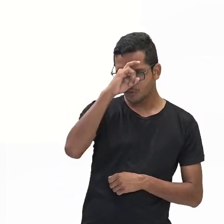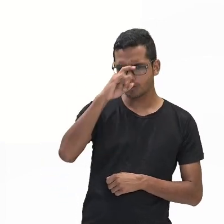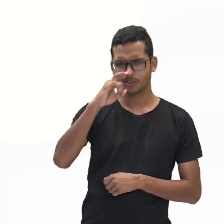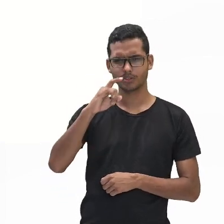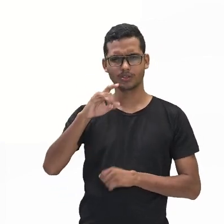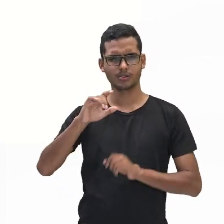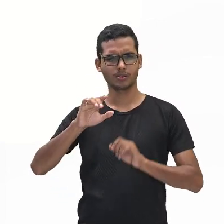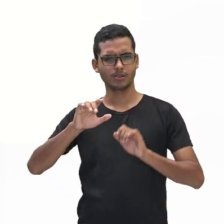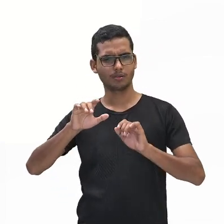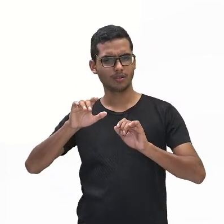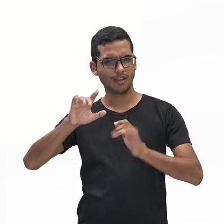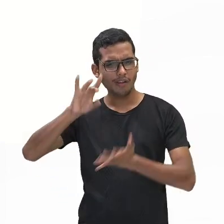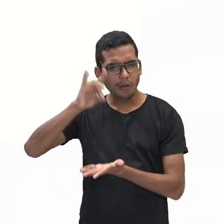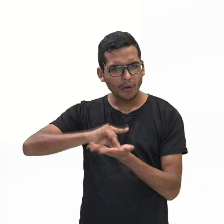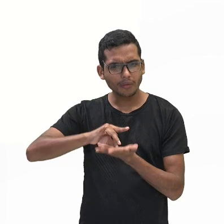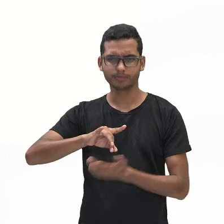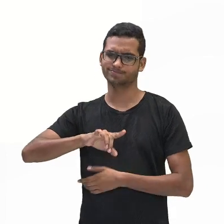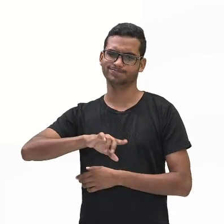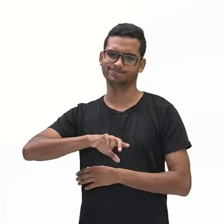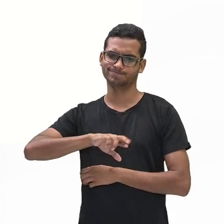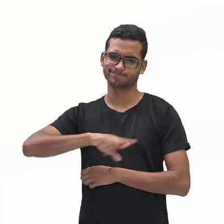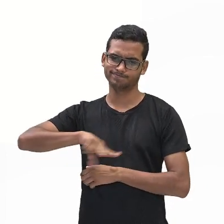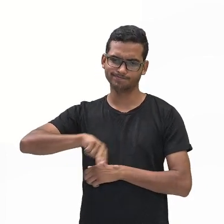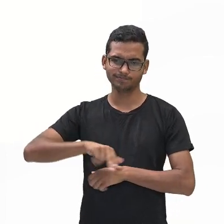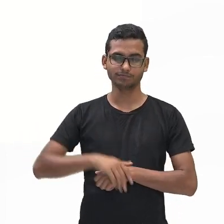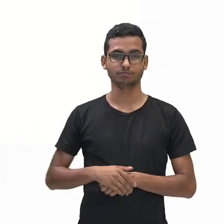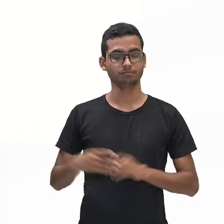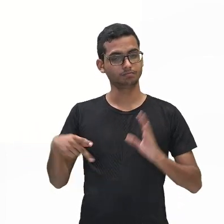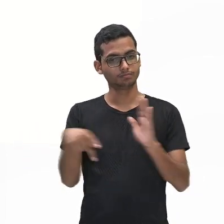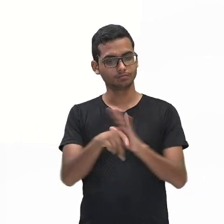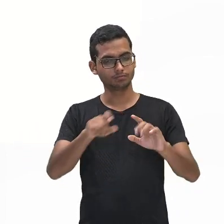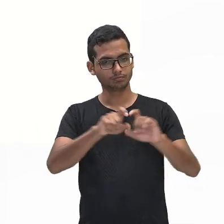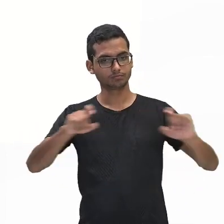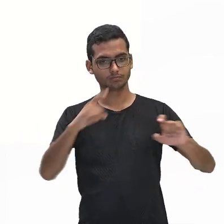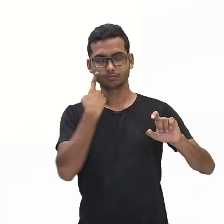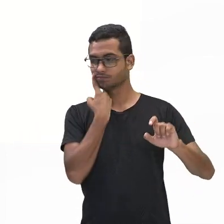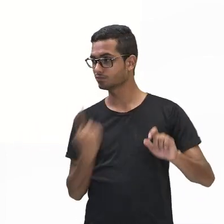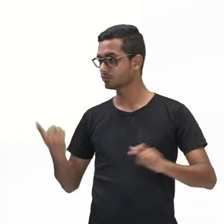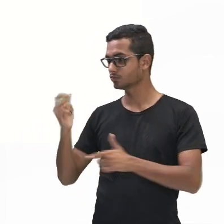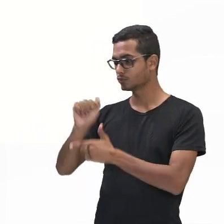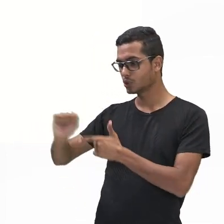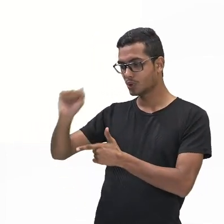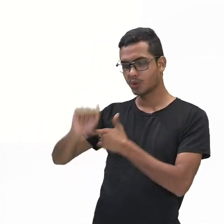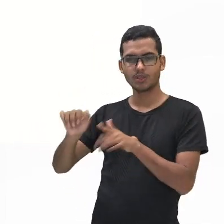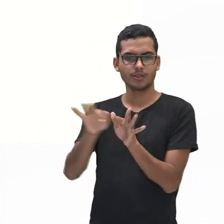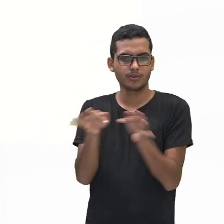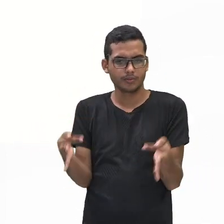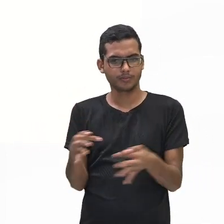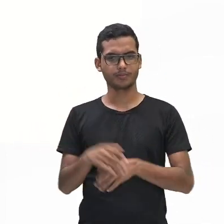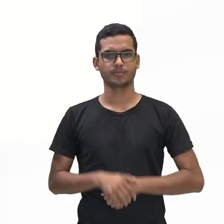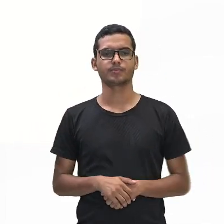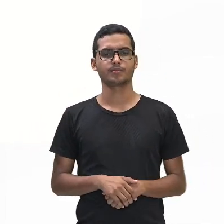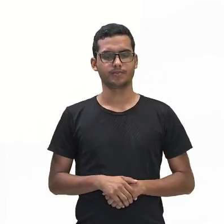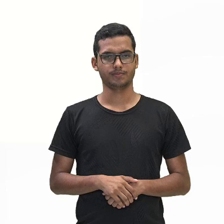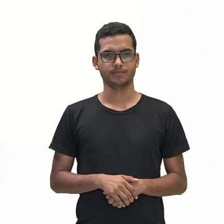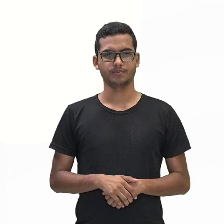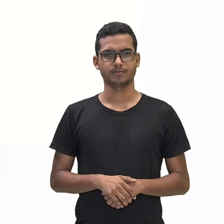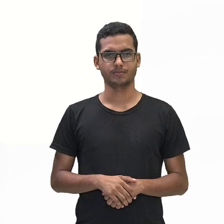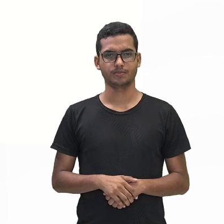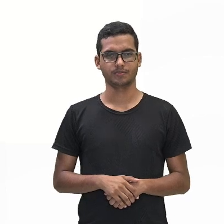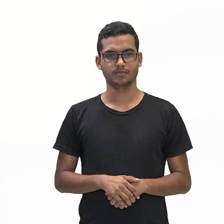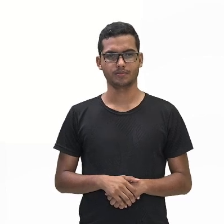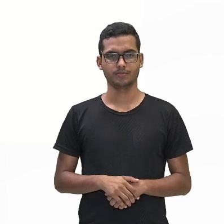vou provar isso. A média aritmética é aquela famosa média aritmética simples. O que que é? Nós temos aqui, então,